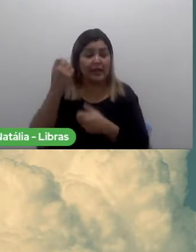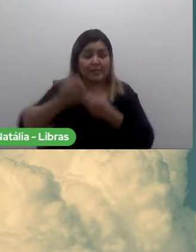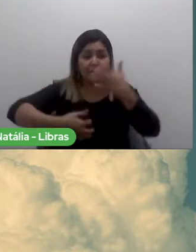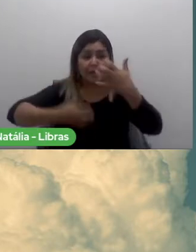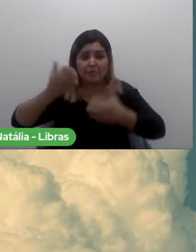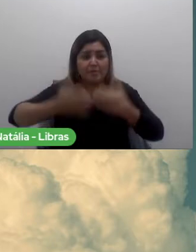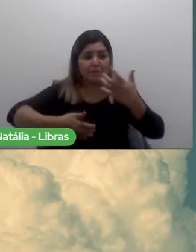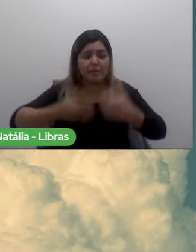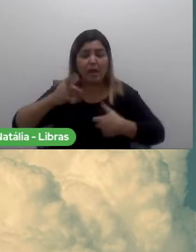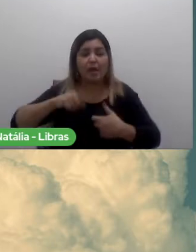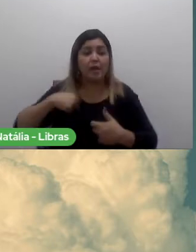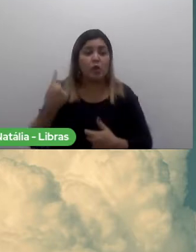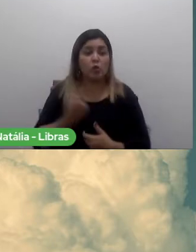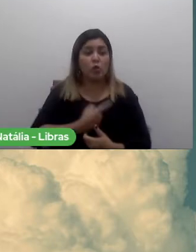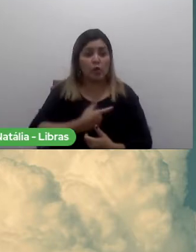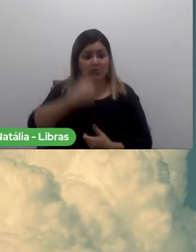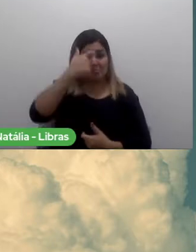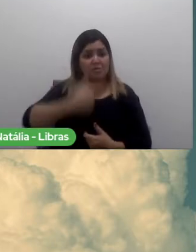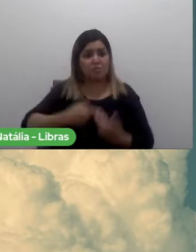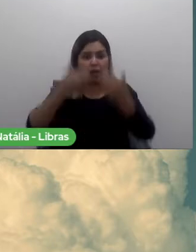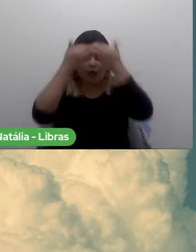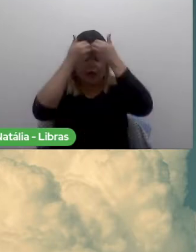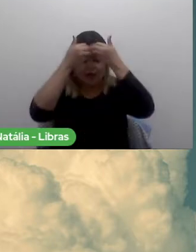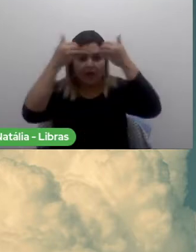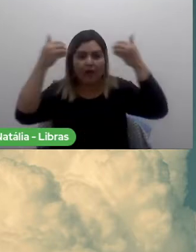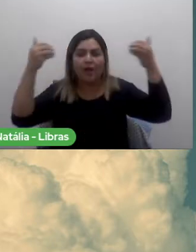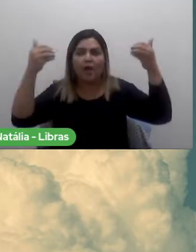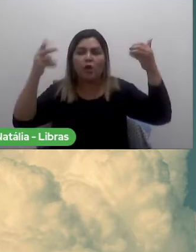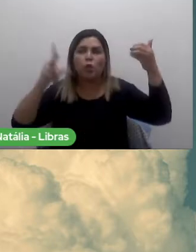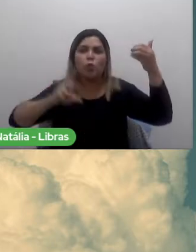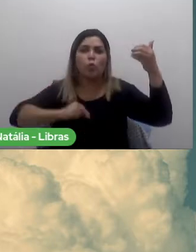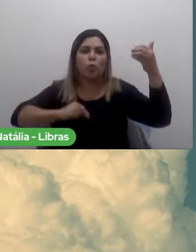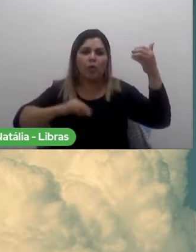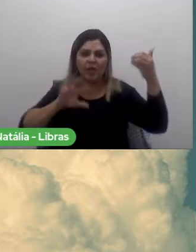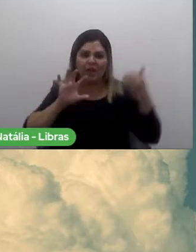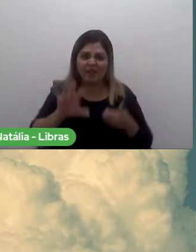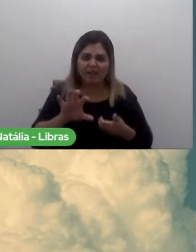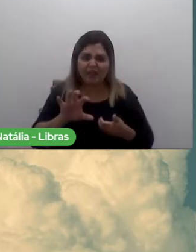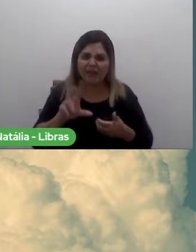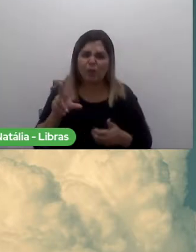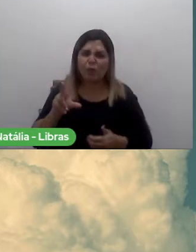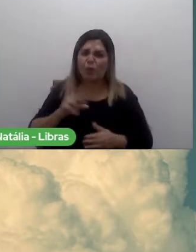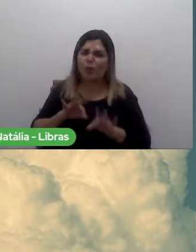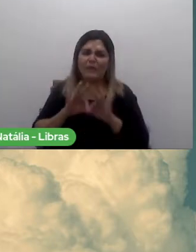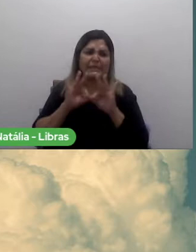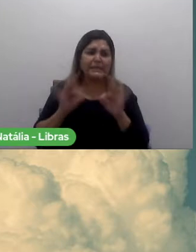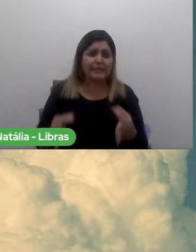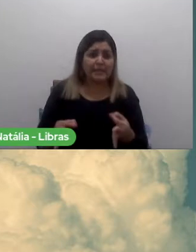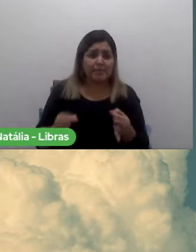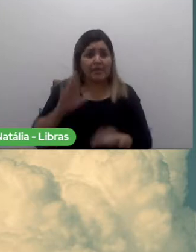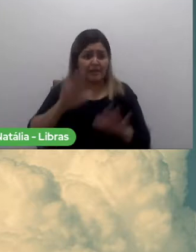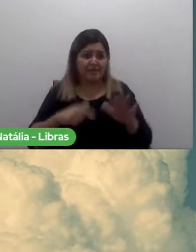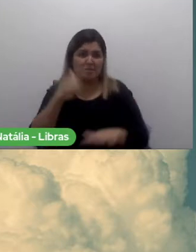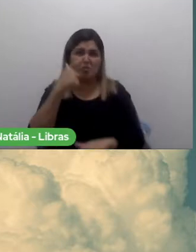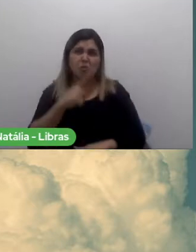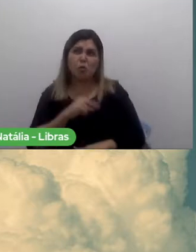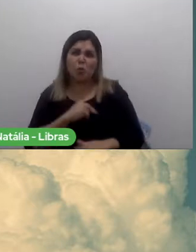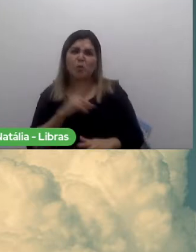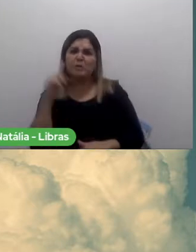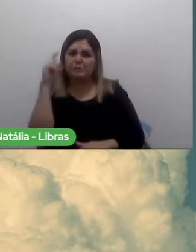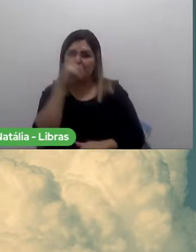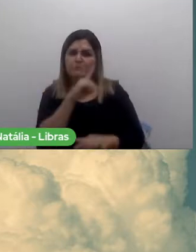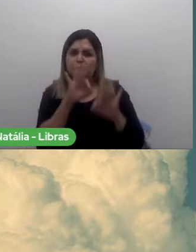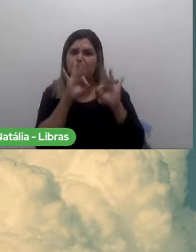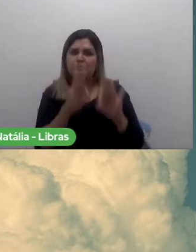isso. É muito mais simples do que eu pensava, ou é muito mais complexo do que eu pensava, e por conta disso a gente precisa de ações específicas